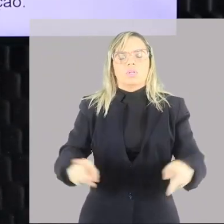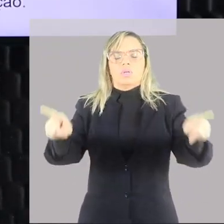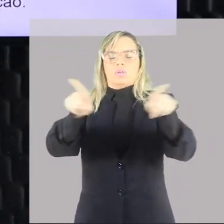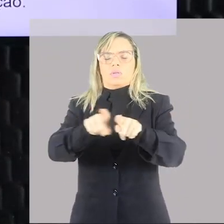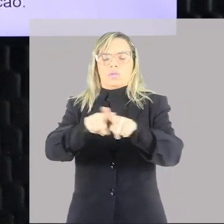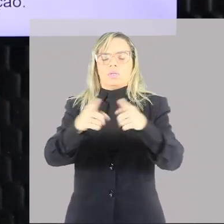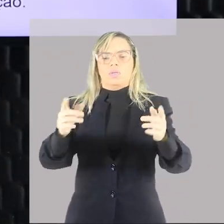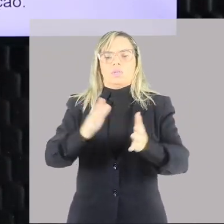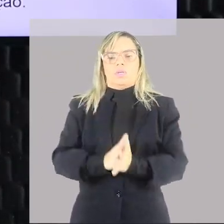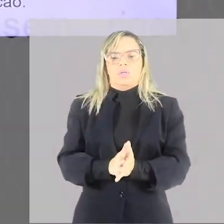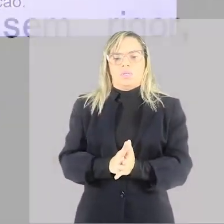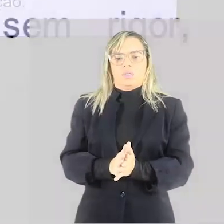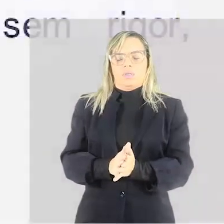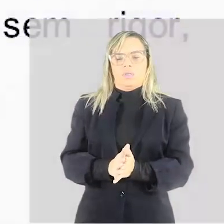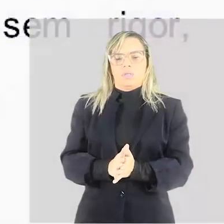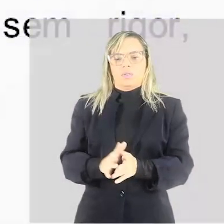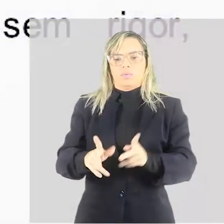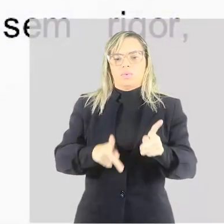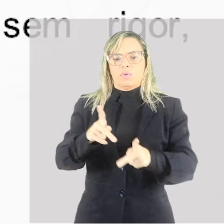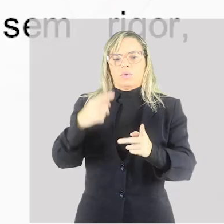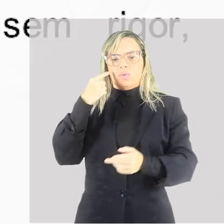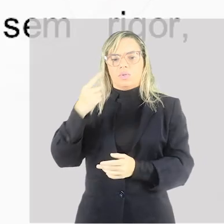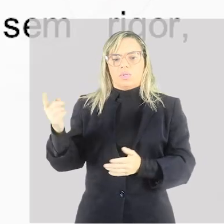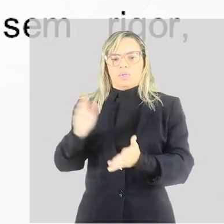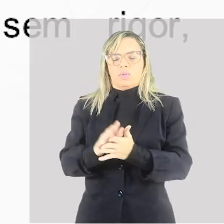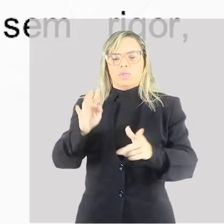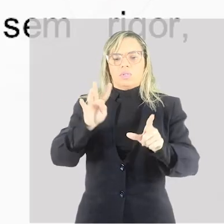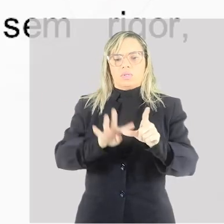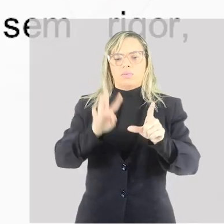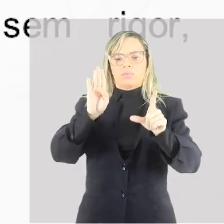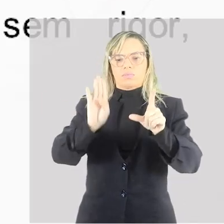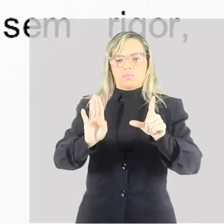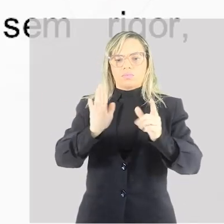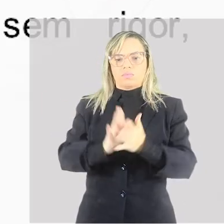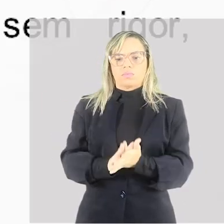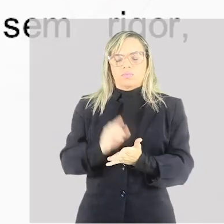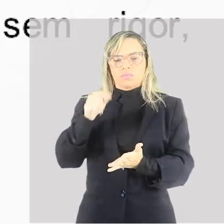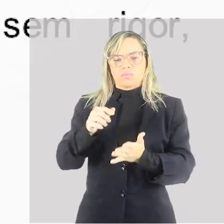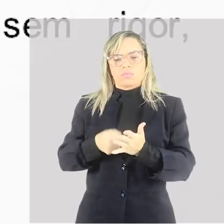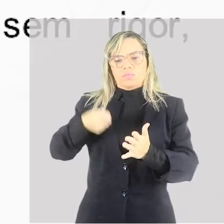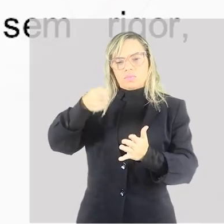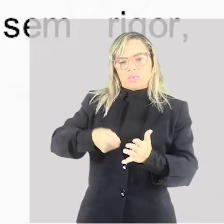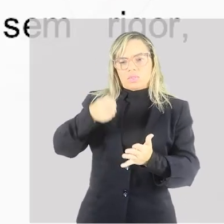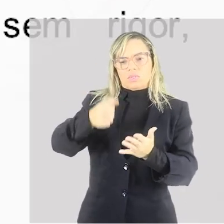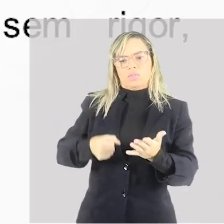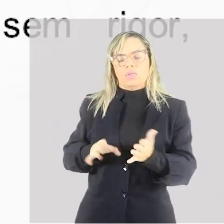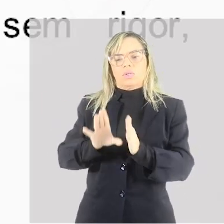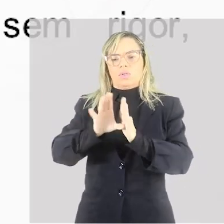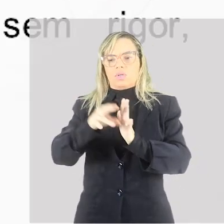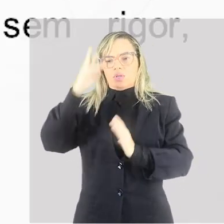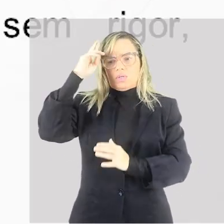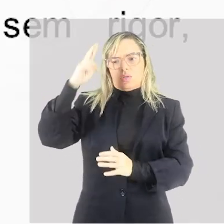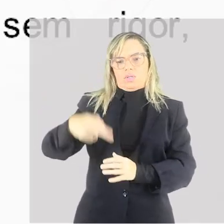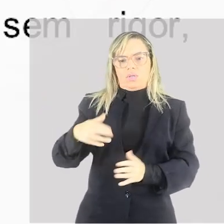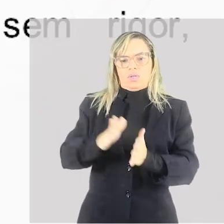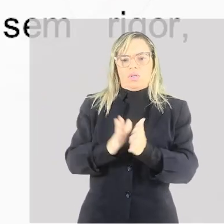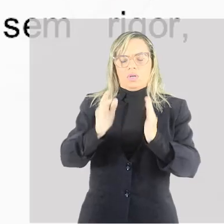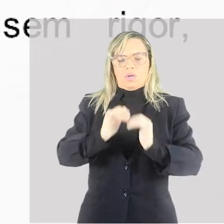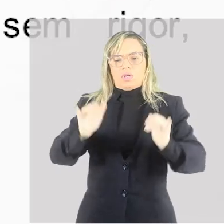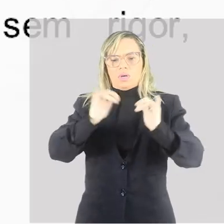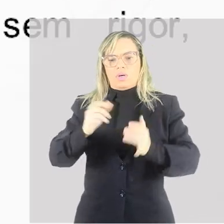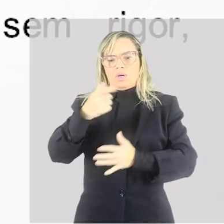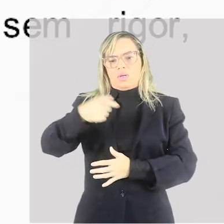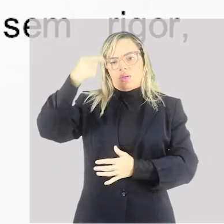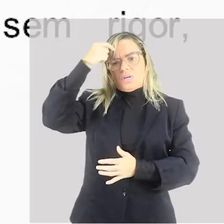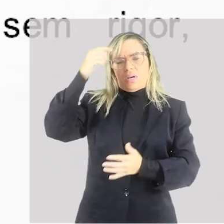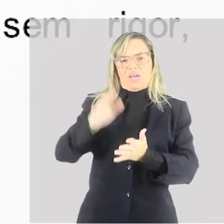humanos. Exige fundamentação racional? Claro que exige. Que é enunciado e pensado, é assistemática? Não, é o